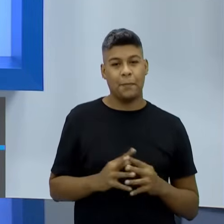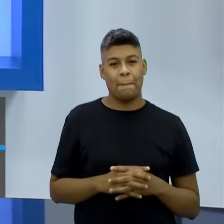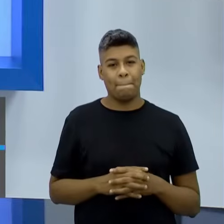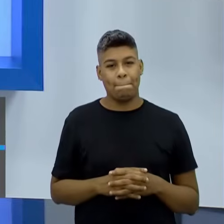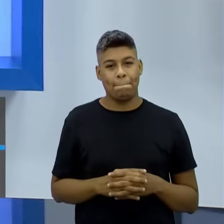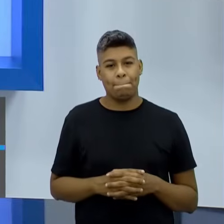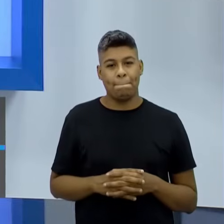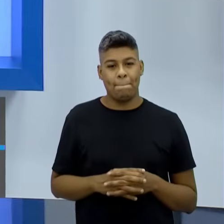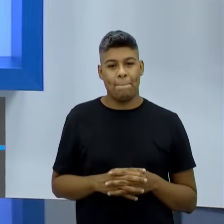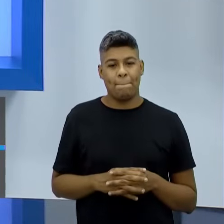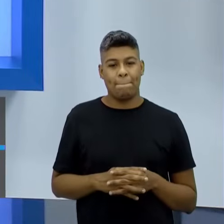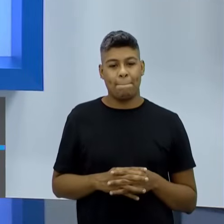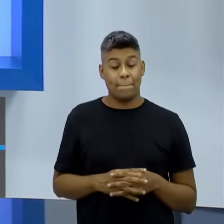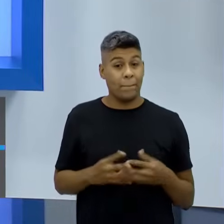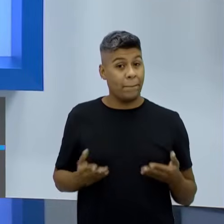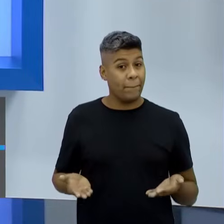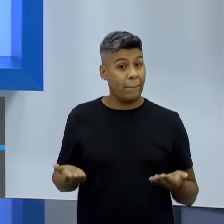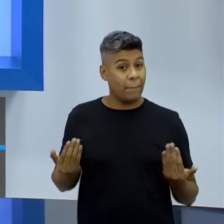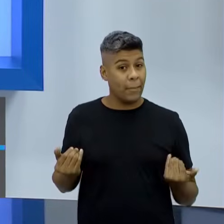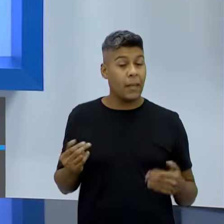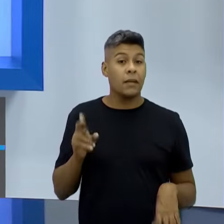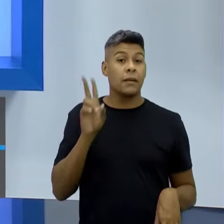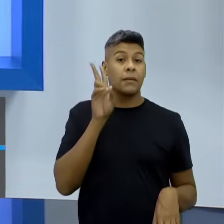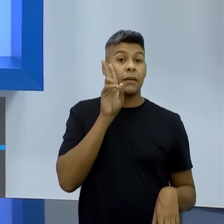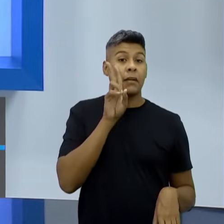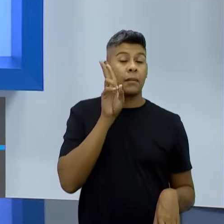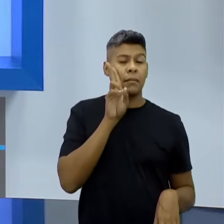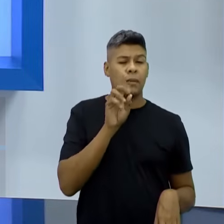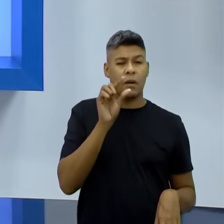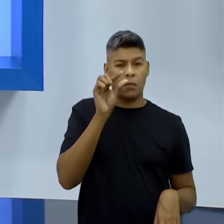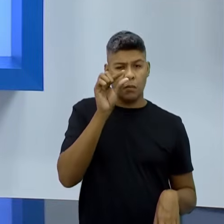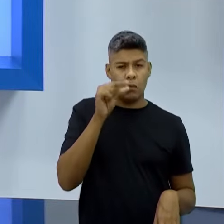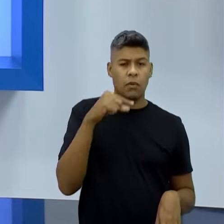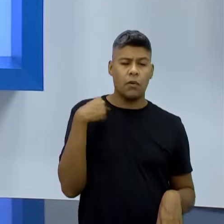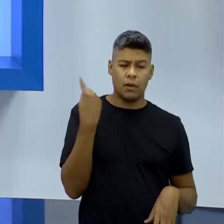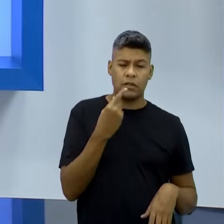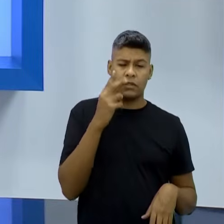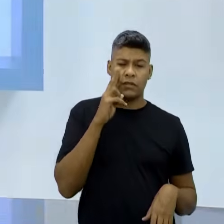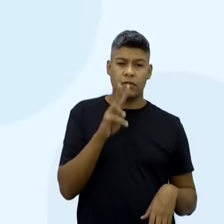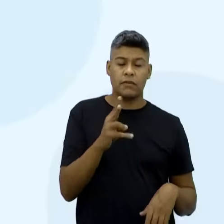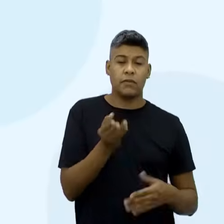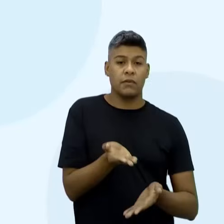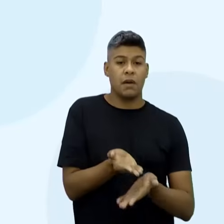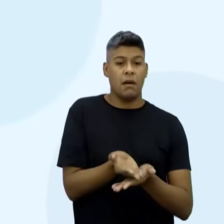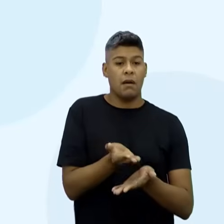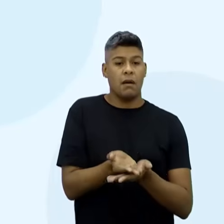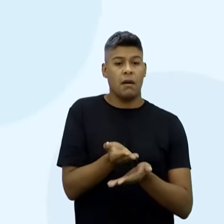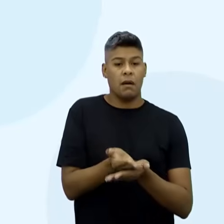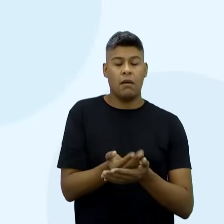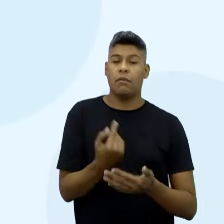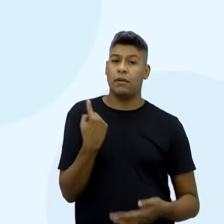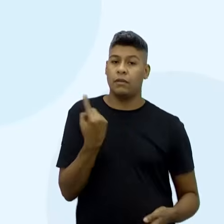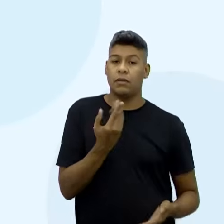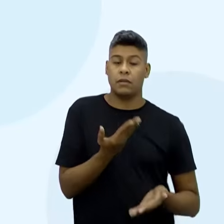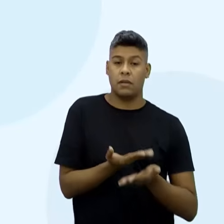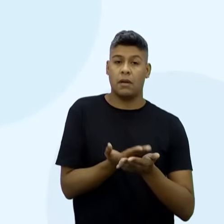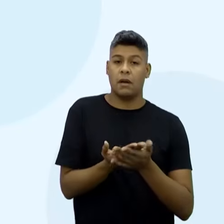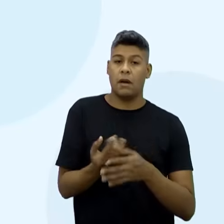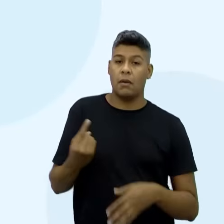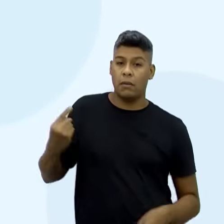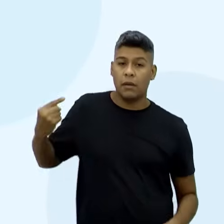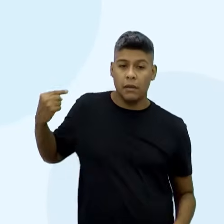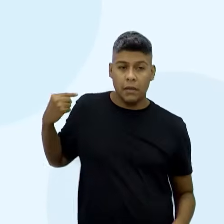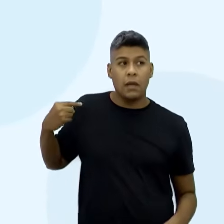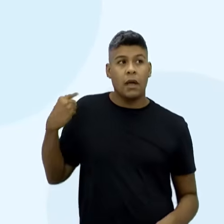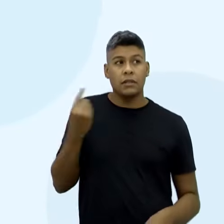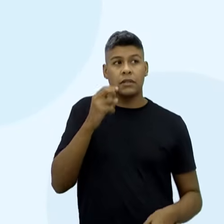aí, gente, vamos então relembrar um pouquinho o que a gente viu na nossa última aula. Então, na nossa aula passada,